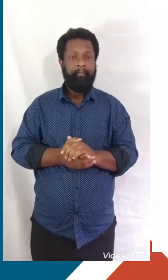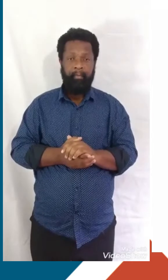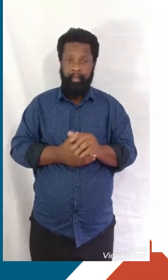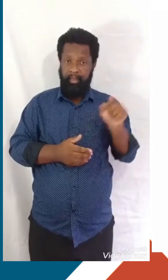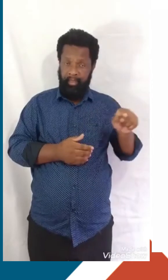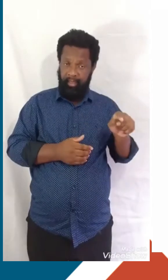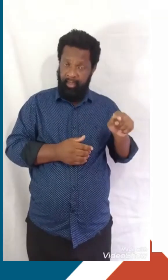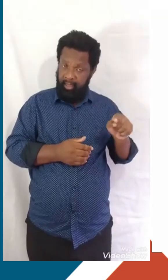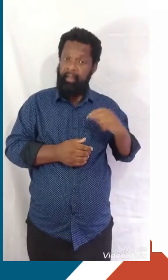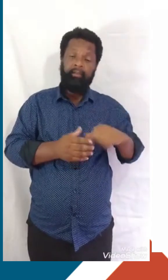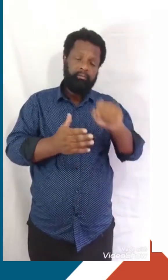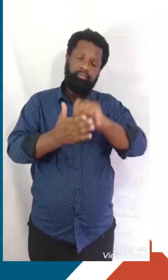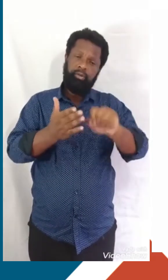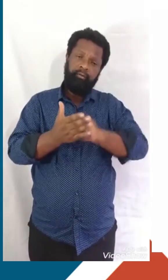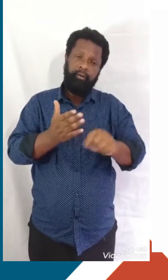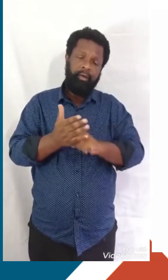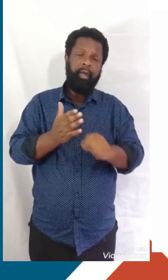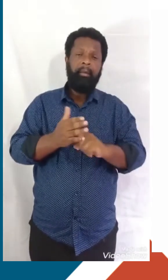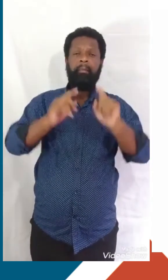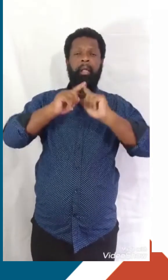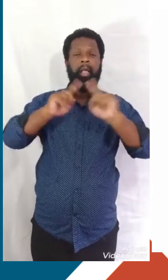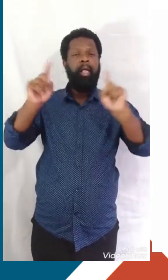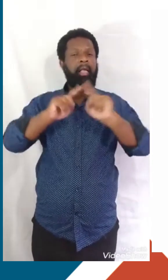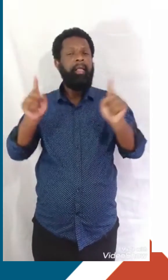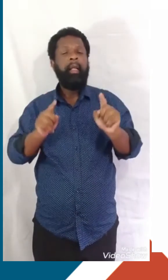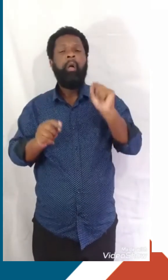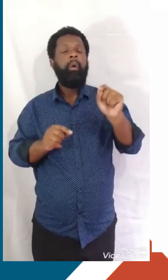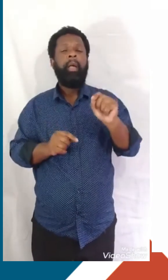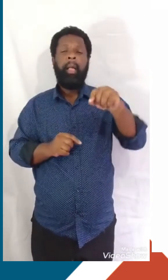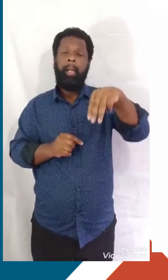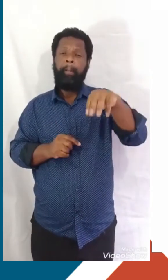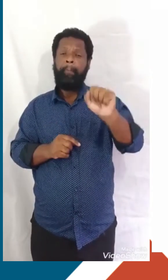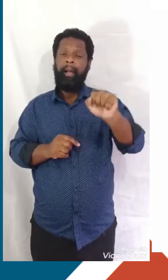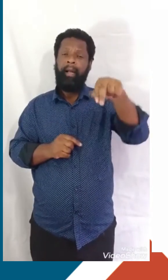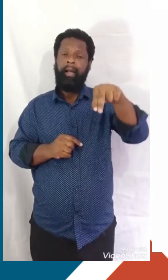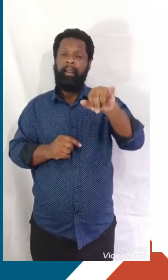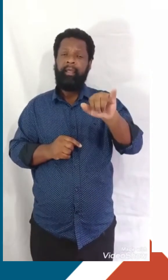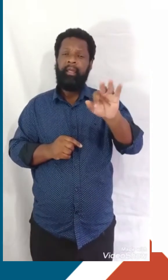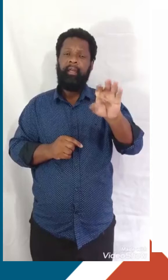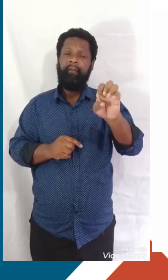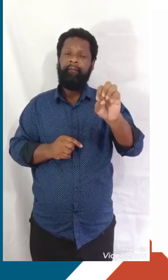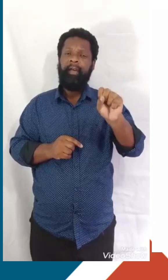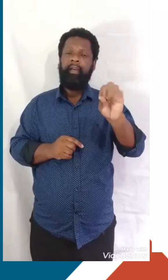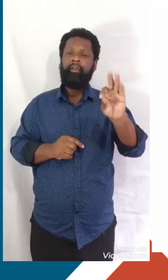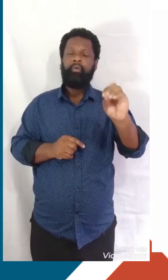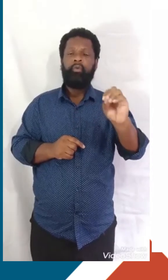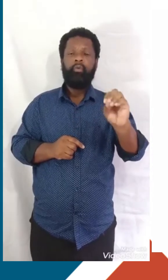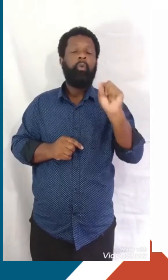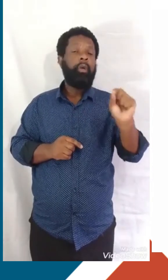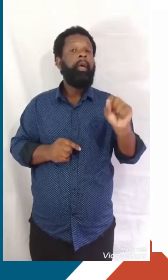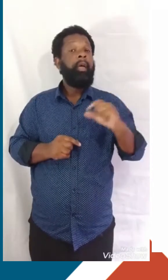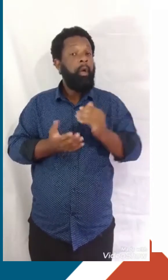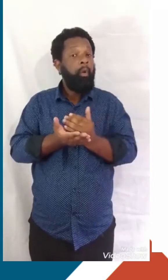Ferreira Goulart vai escrever um manifesto que vai dar